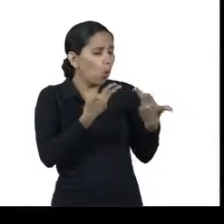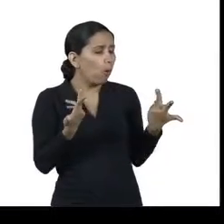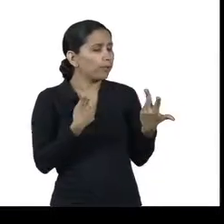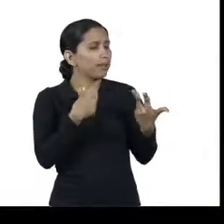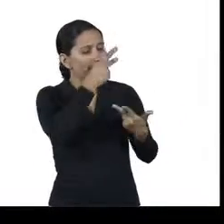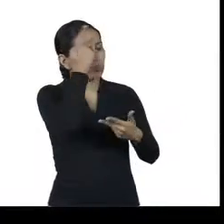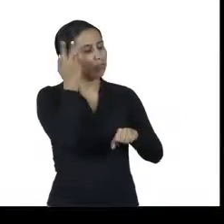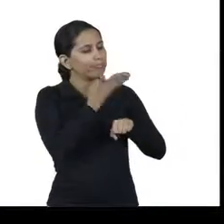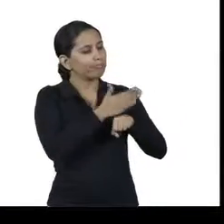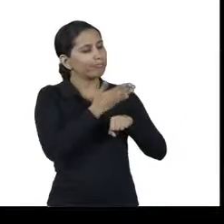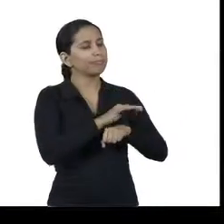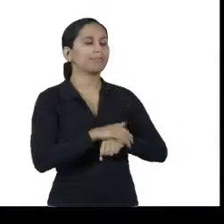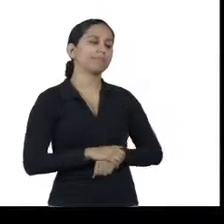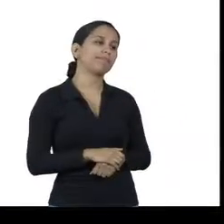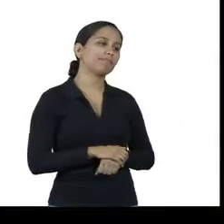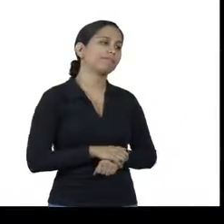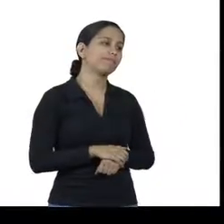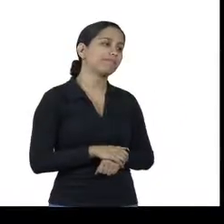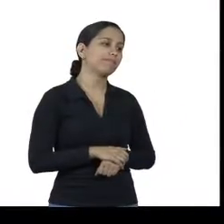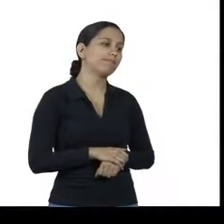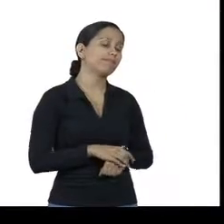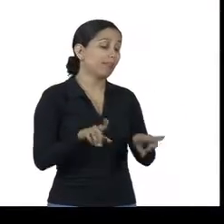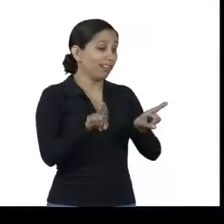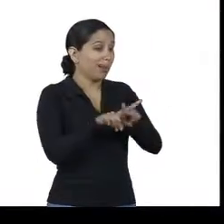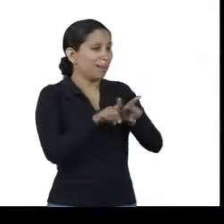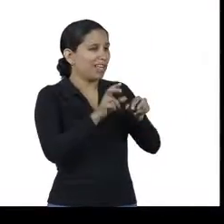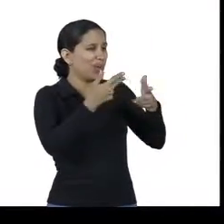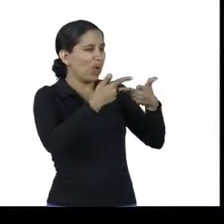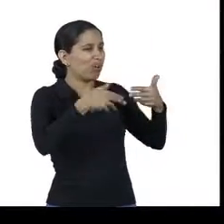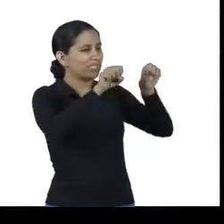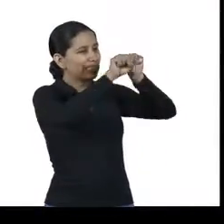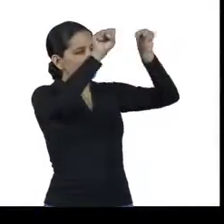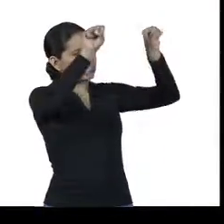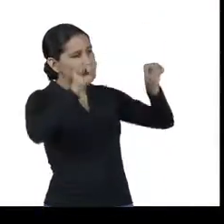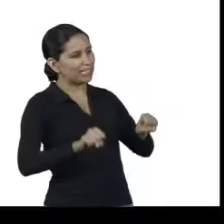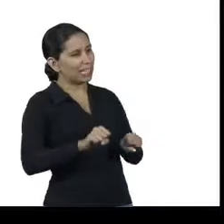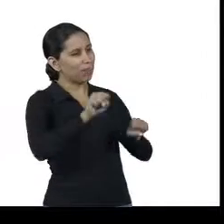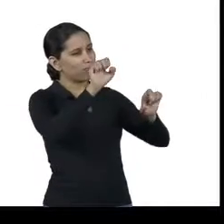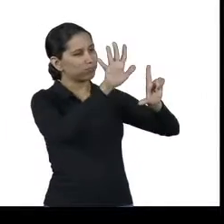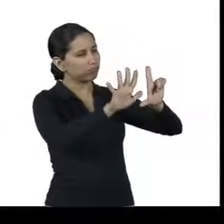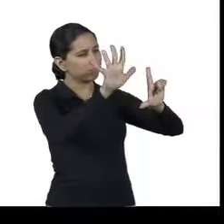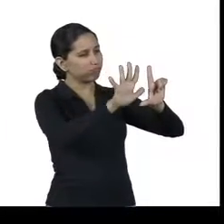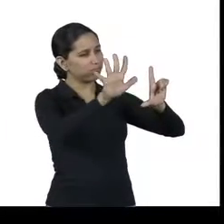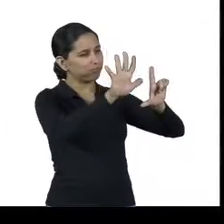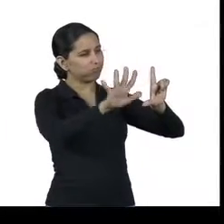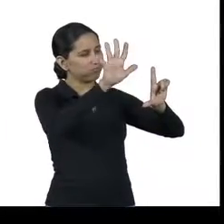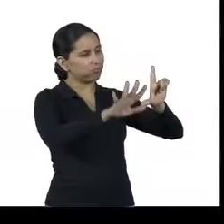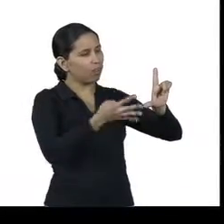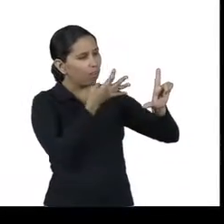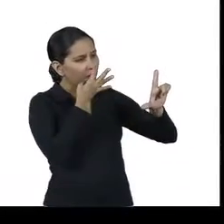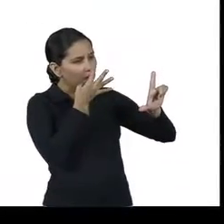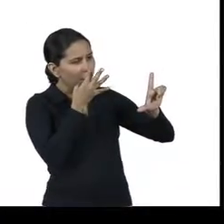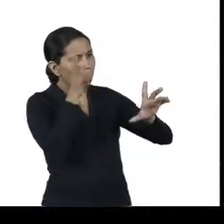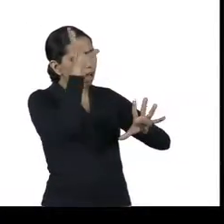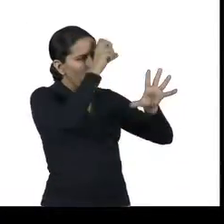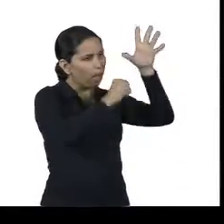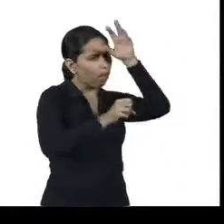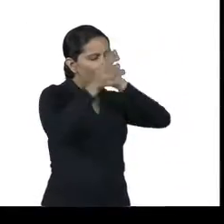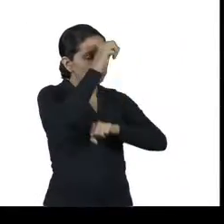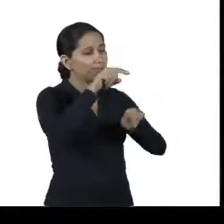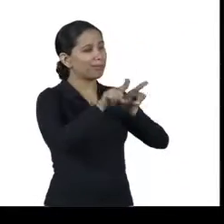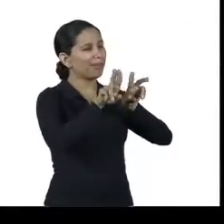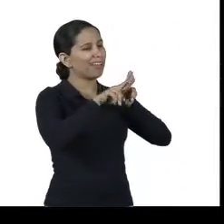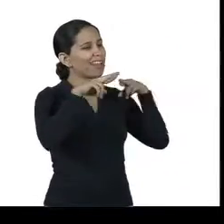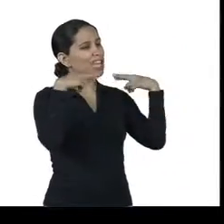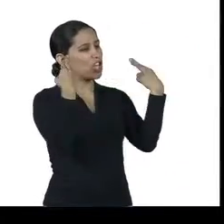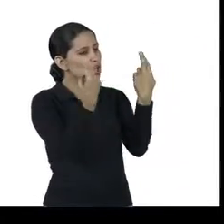porte. A gente faz também, através dos boletins online, divulga para o trabalhador essas informações, reuniões mensais através da CIPA